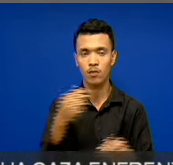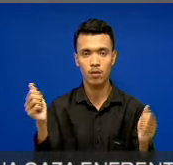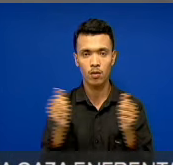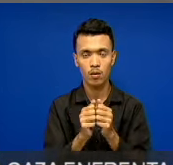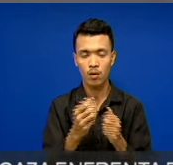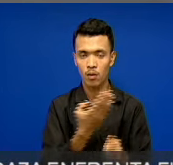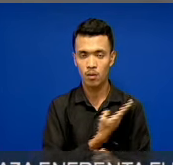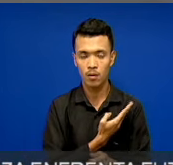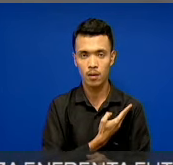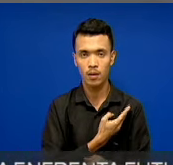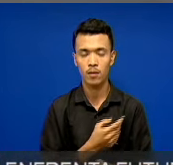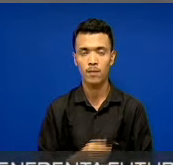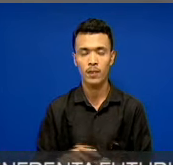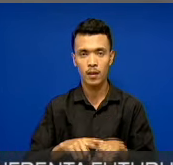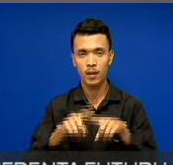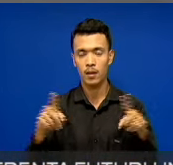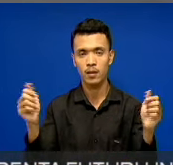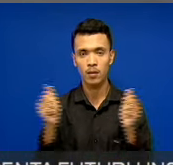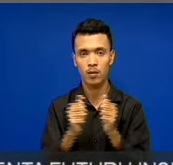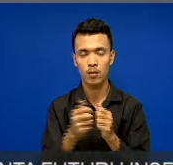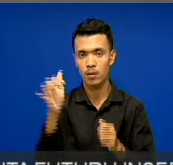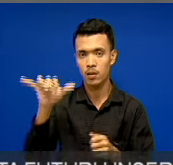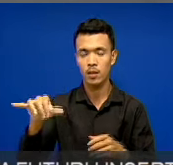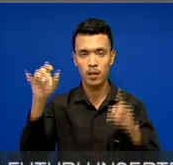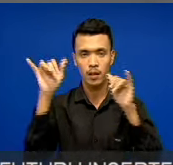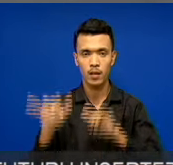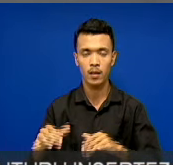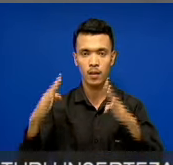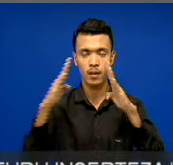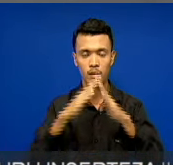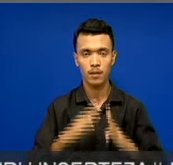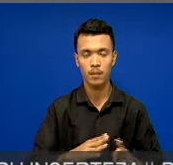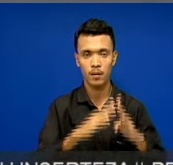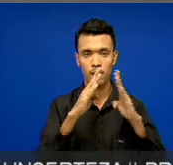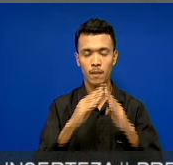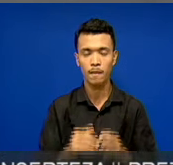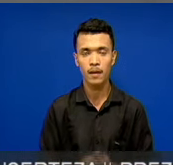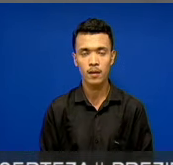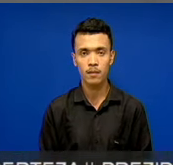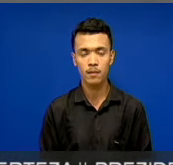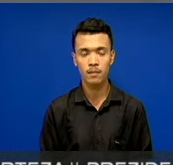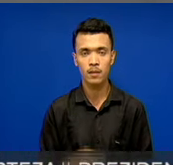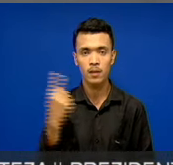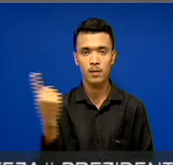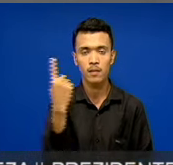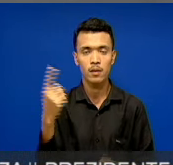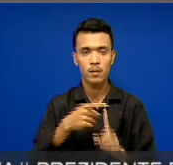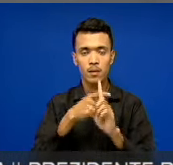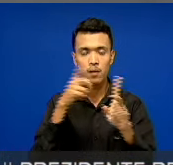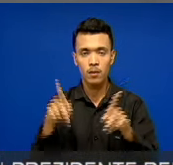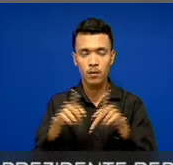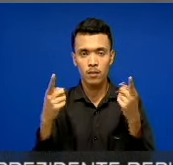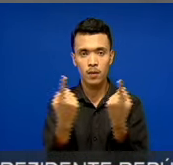macaro lhe fale sira ne bem ela e área rural triste lhe mas fosse sira ne bem macaro ne bem na fati maior se companhia sira ne